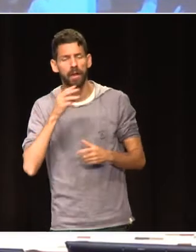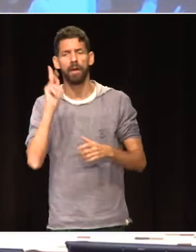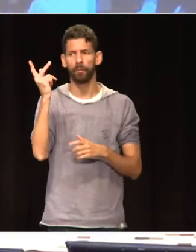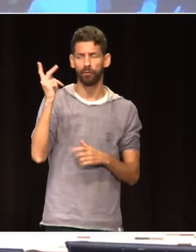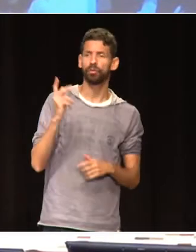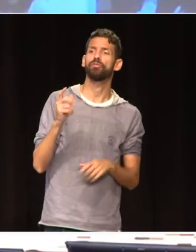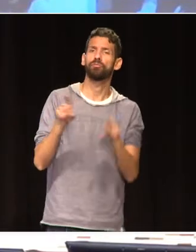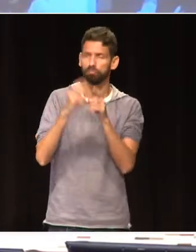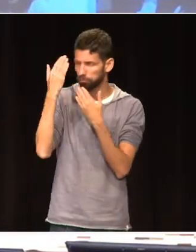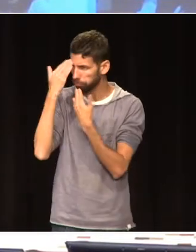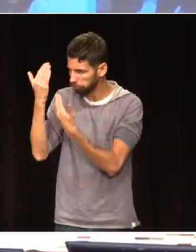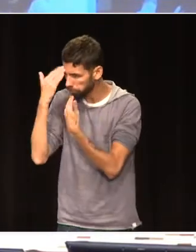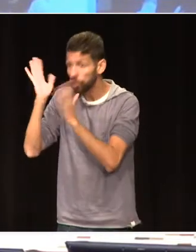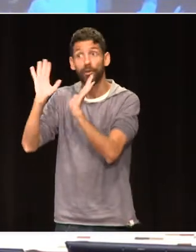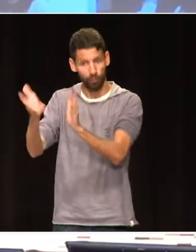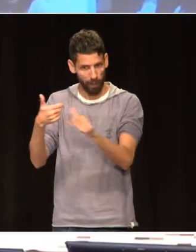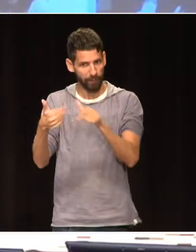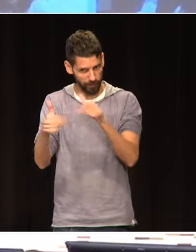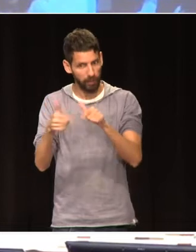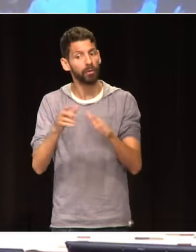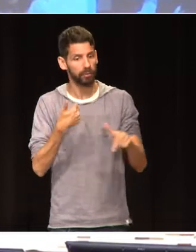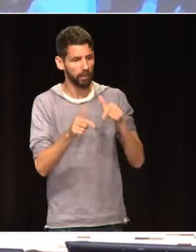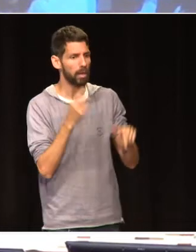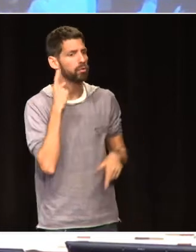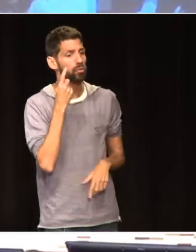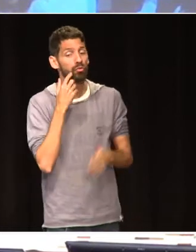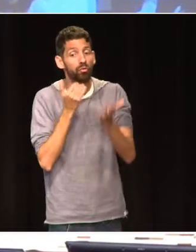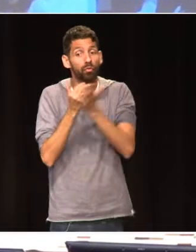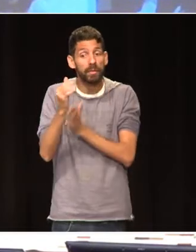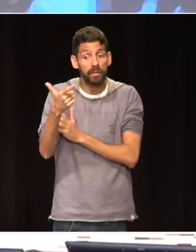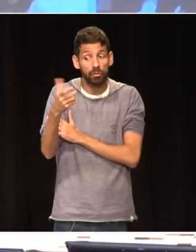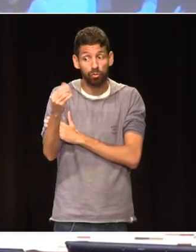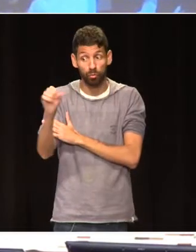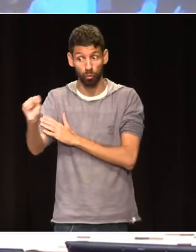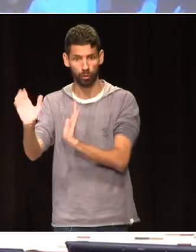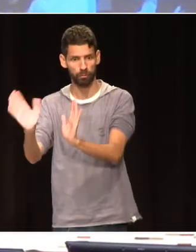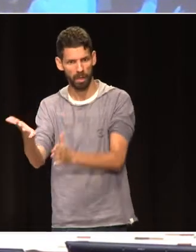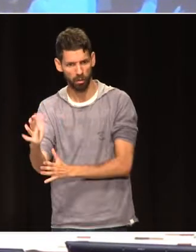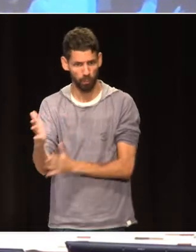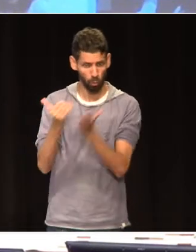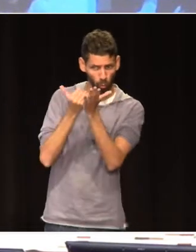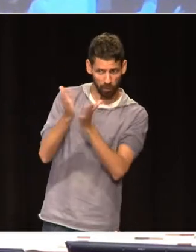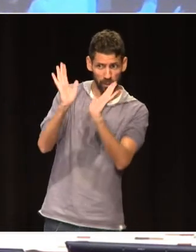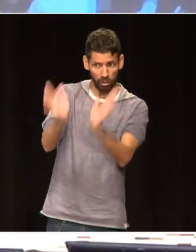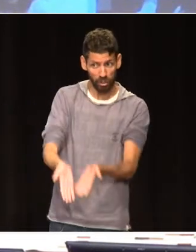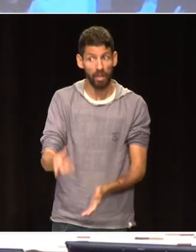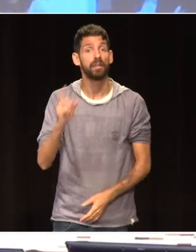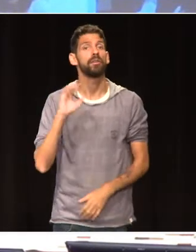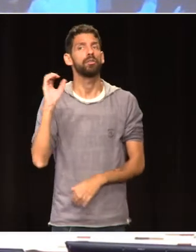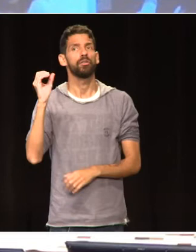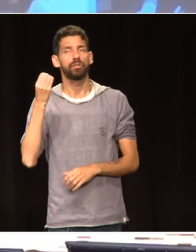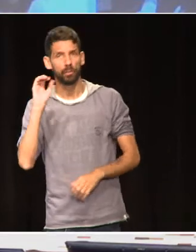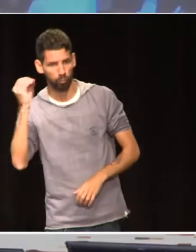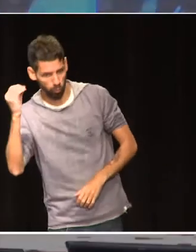História, porque eu trabalho com surdo desde 2008, mais ou menos. E eu já trabalhei no Sul, já